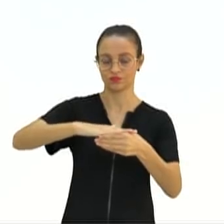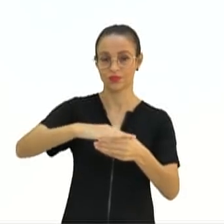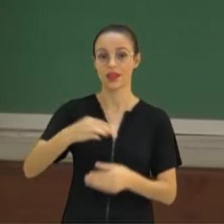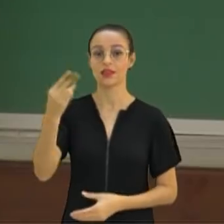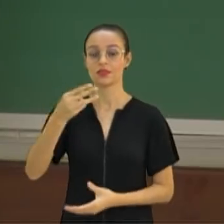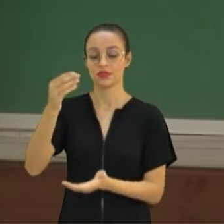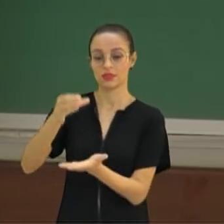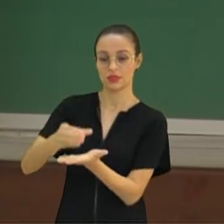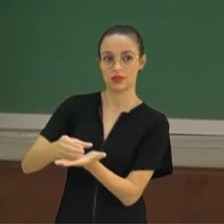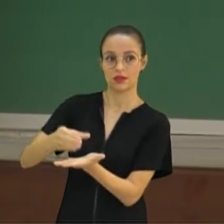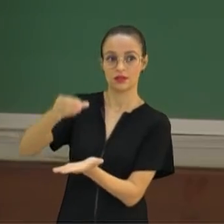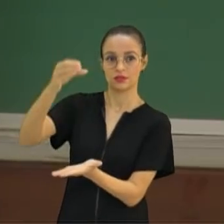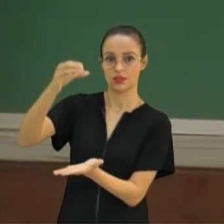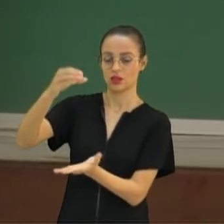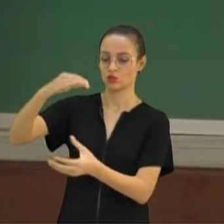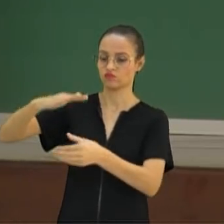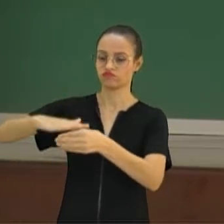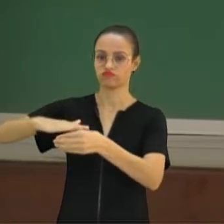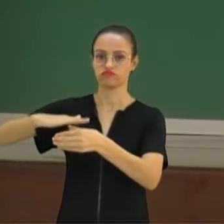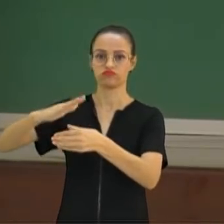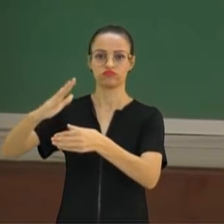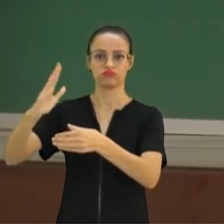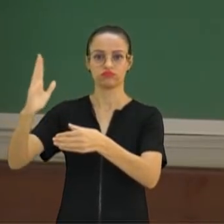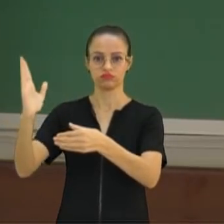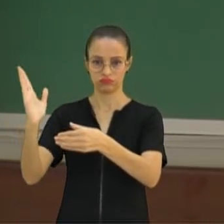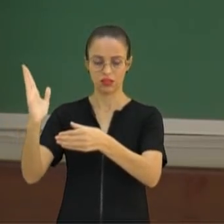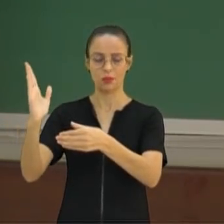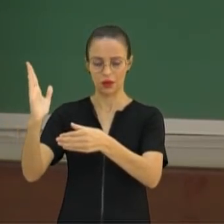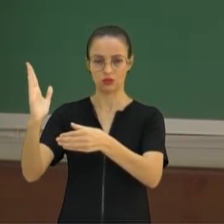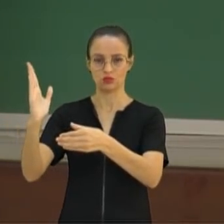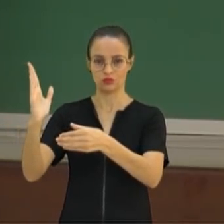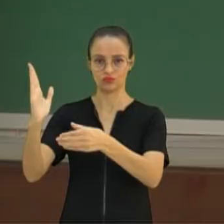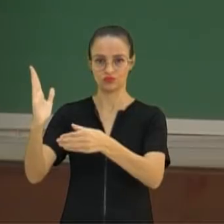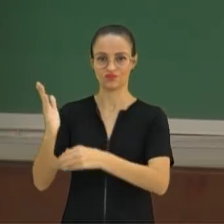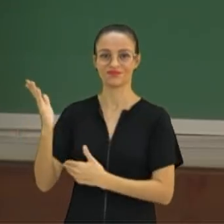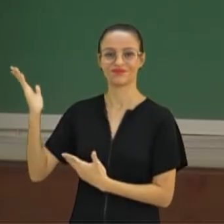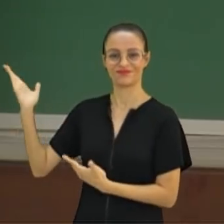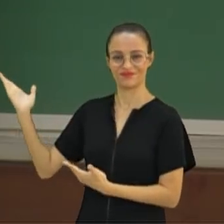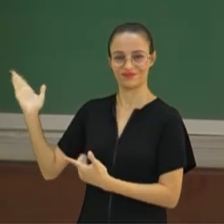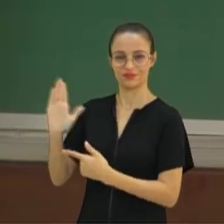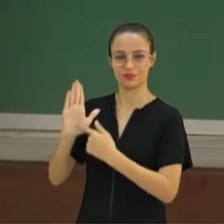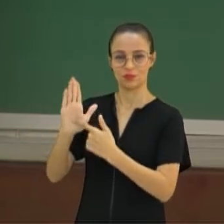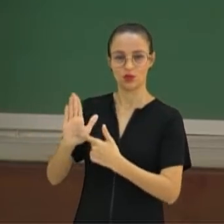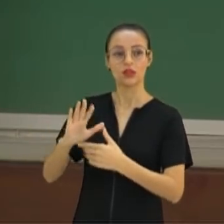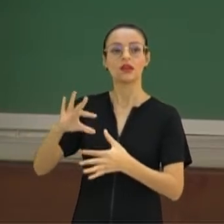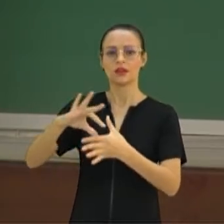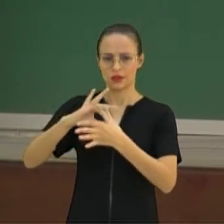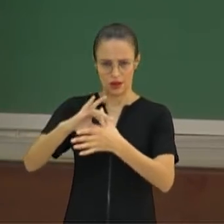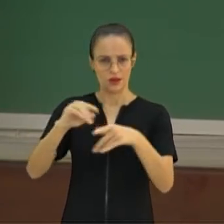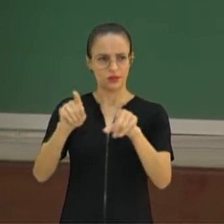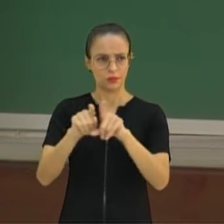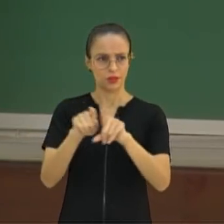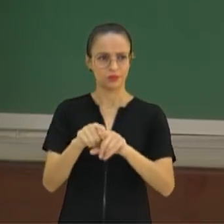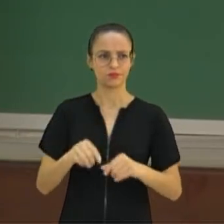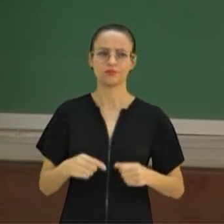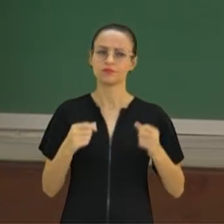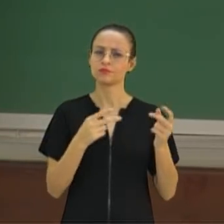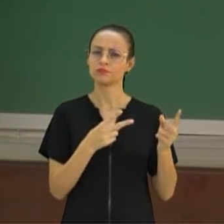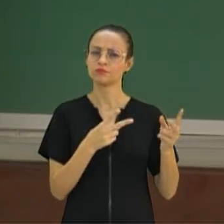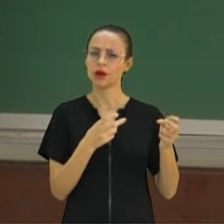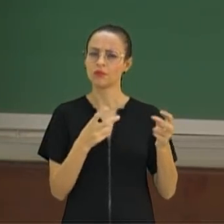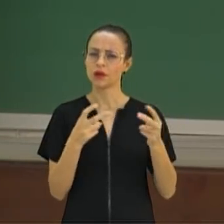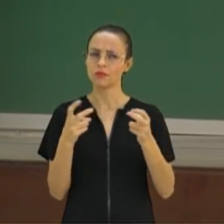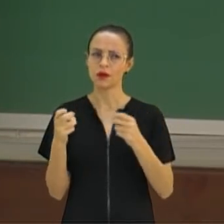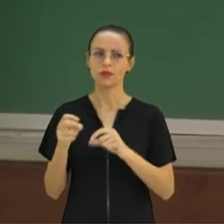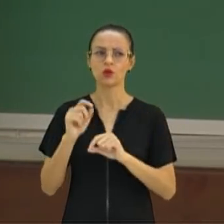terceiro frasco totalmente aberto, né, com ali a carne também. E observou-se depois